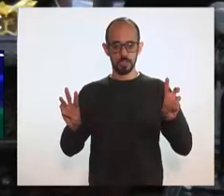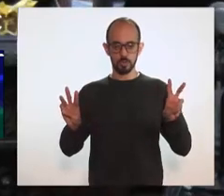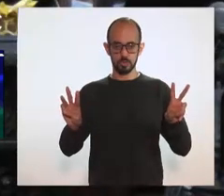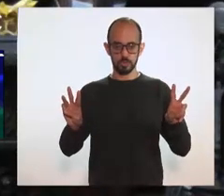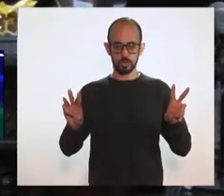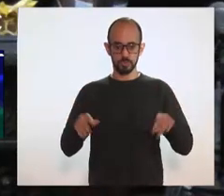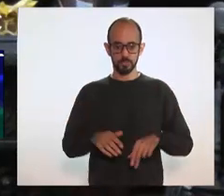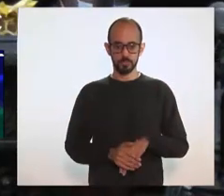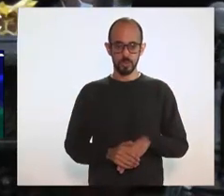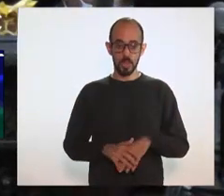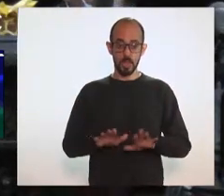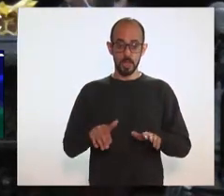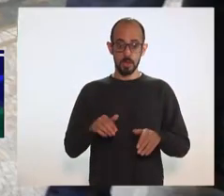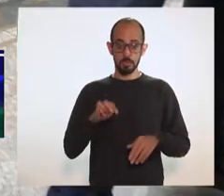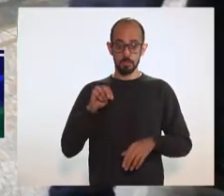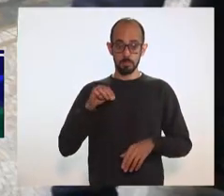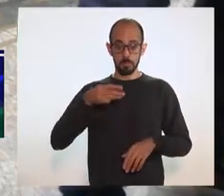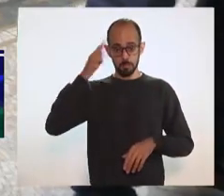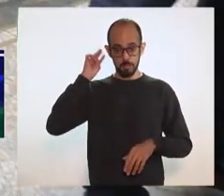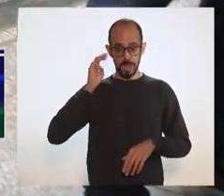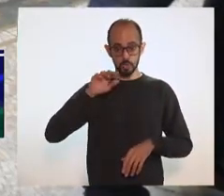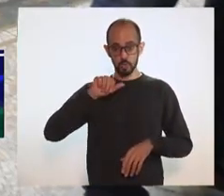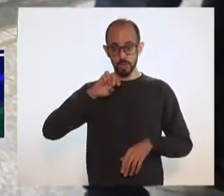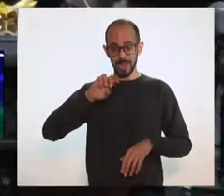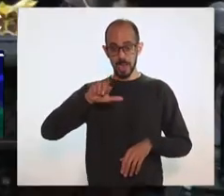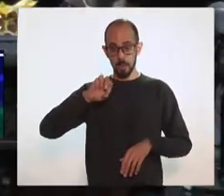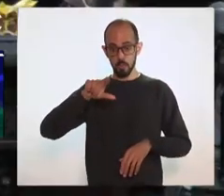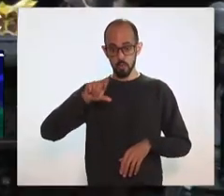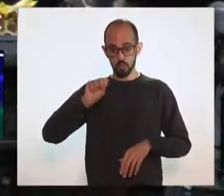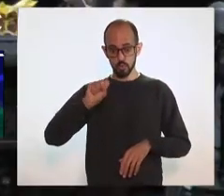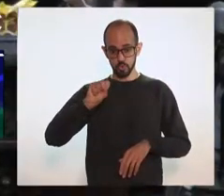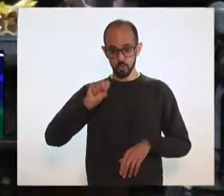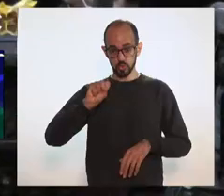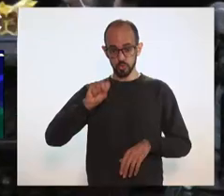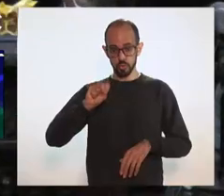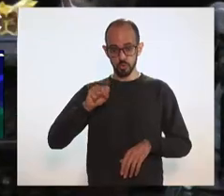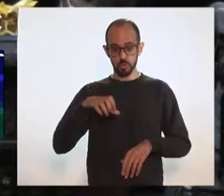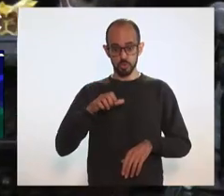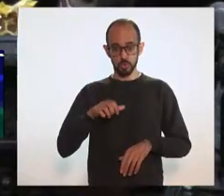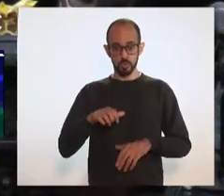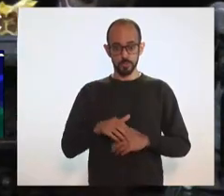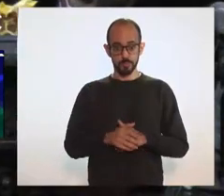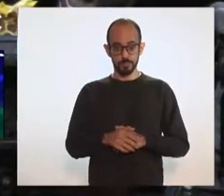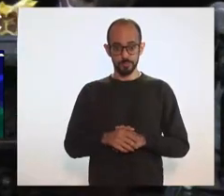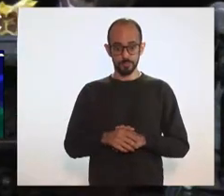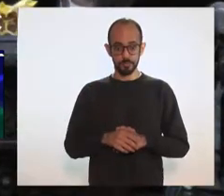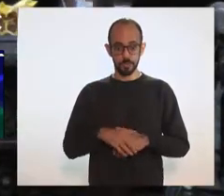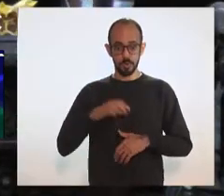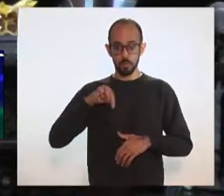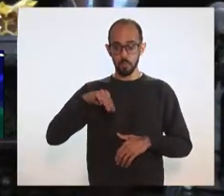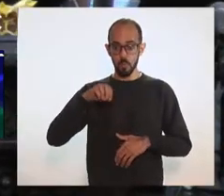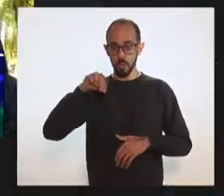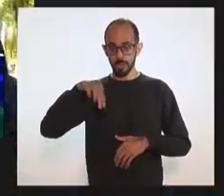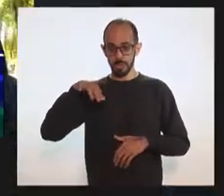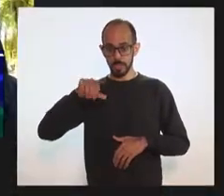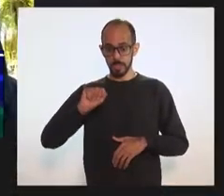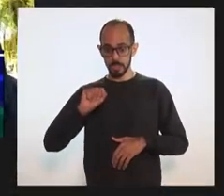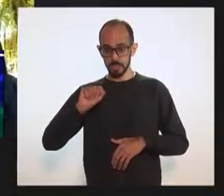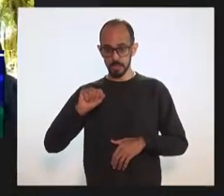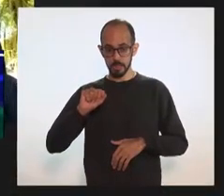Lemos. Senhor presidente, com o relator. 4-2. Deputada Mônica Francisco.